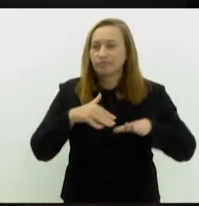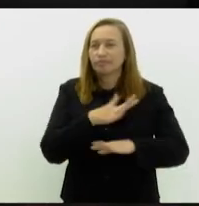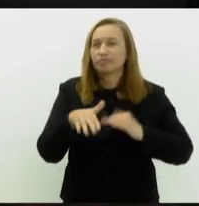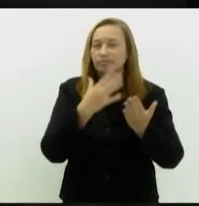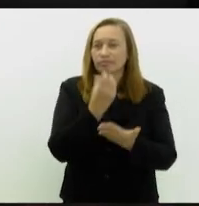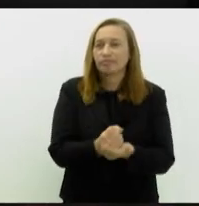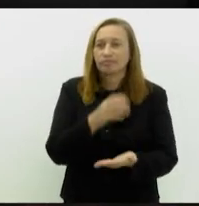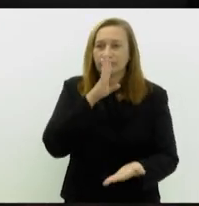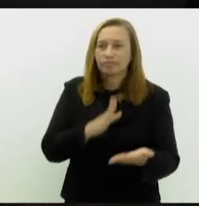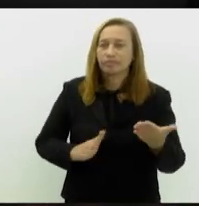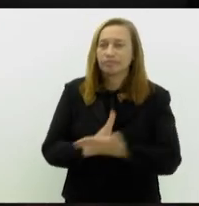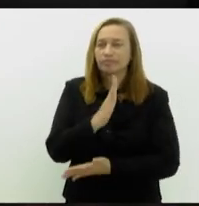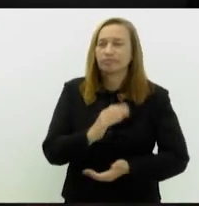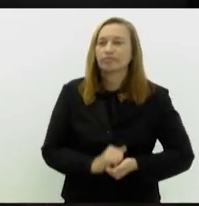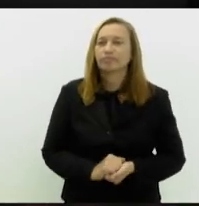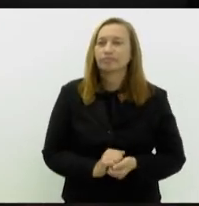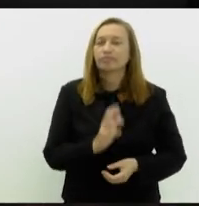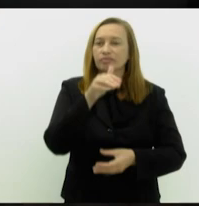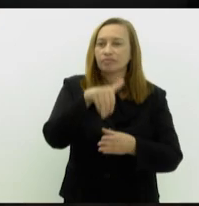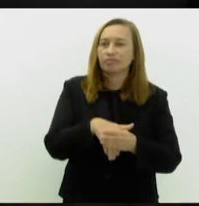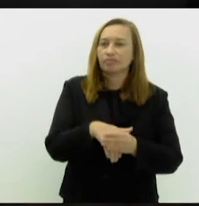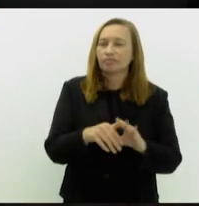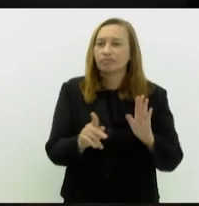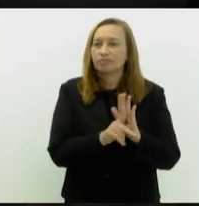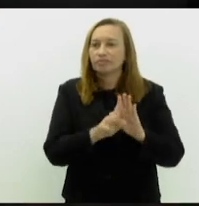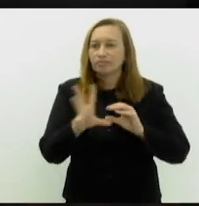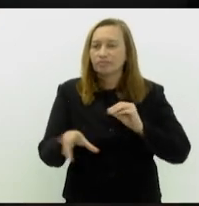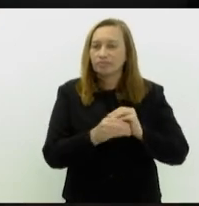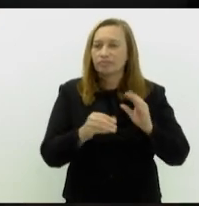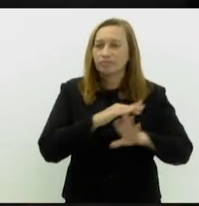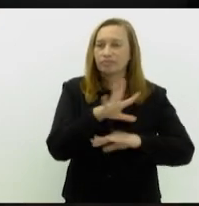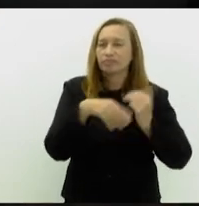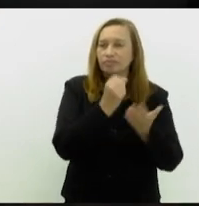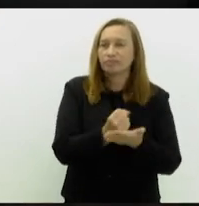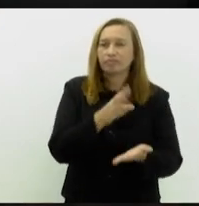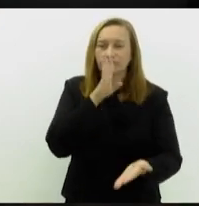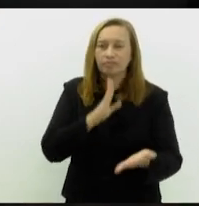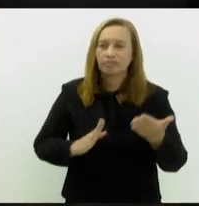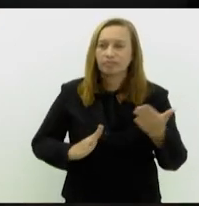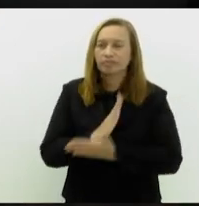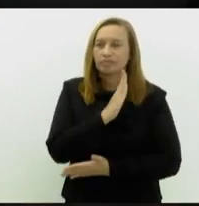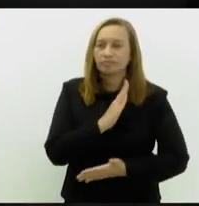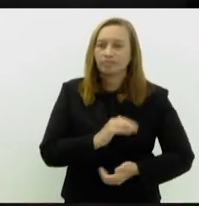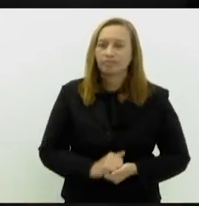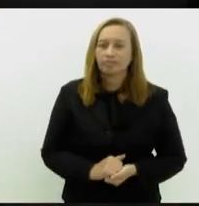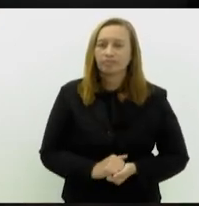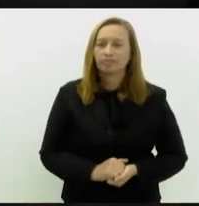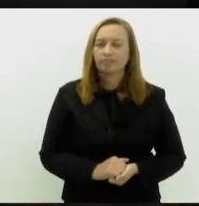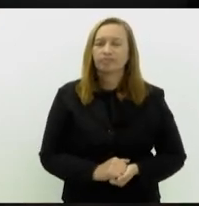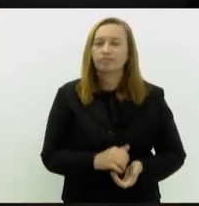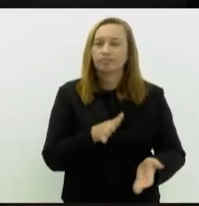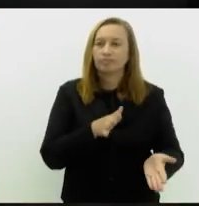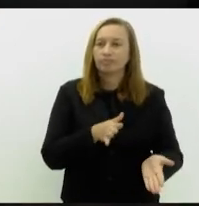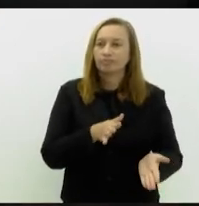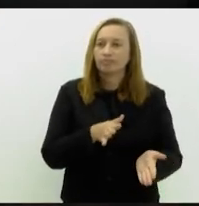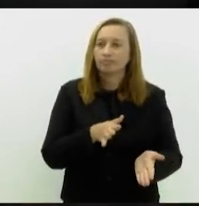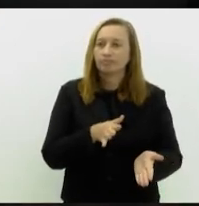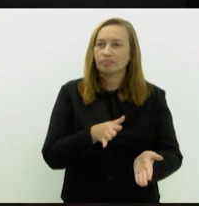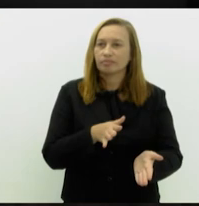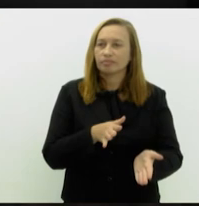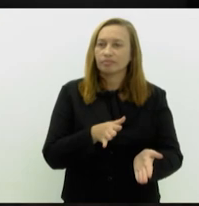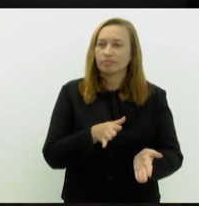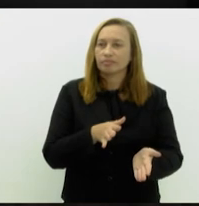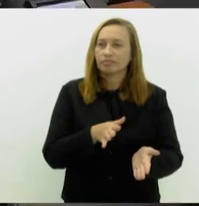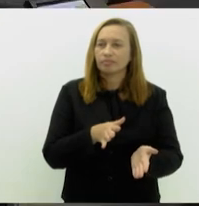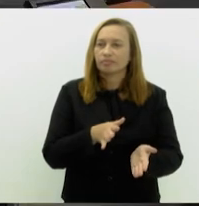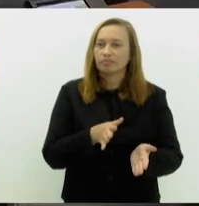mandem-se como estão. Aprovado. Em votação, o projeto assim emendado. Senhores que aprovam, mandem-se como estão. Aprovado. Vai a redação do